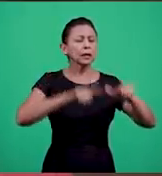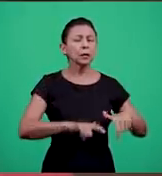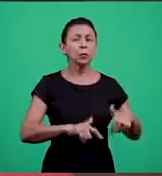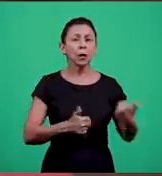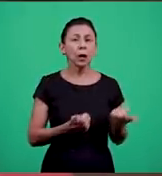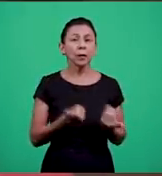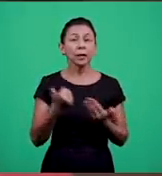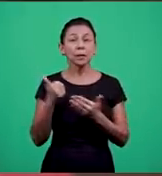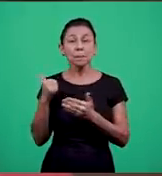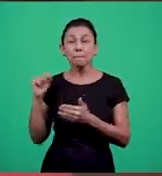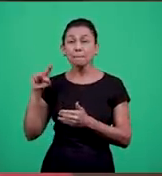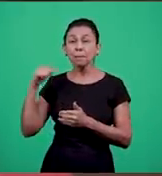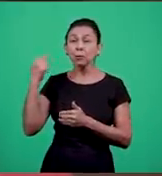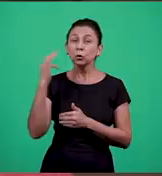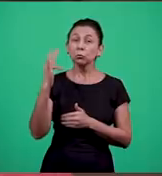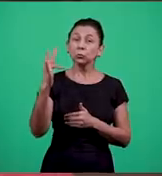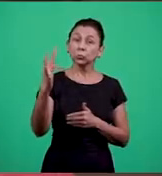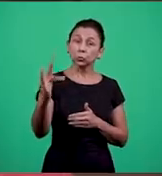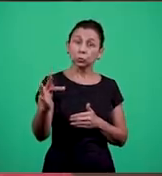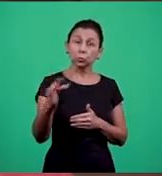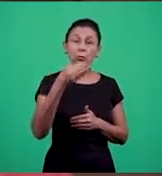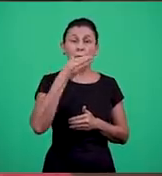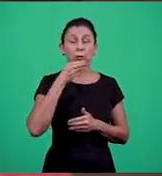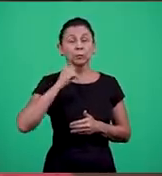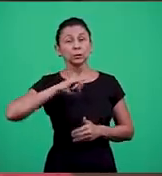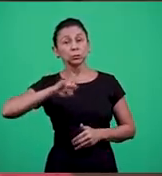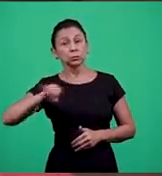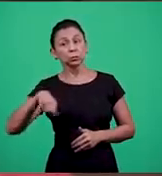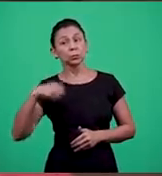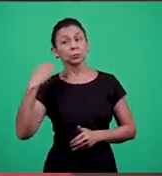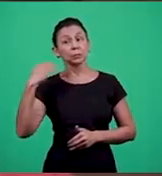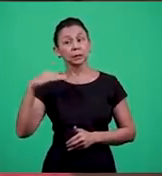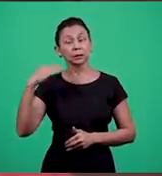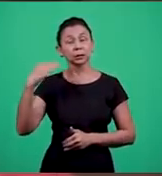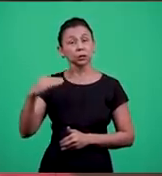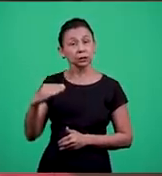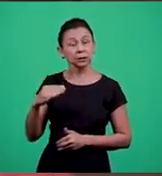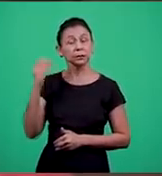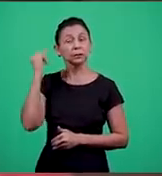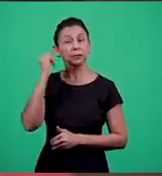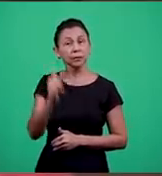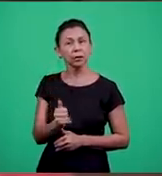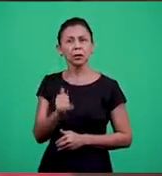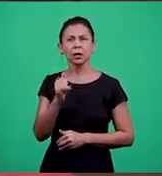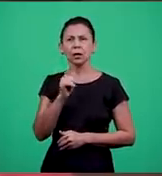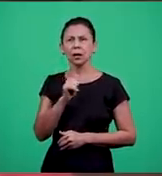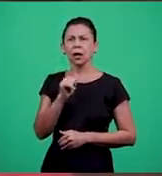disse assim: eis o Cordeiro de Deus que tira o pecado do mundo.